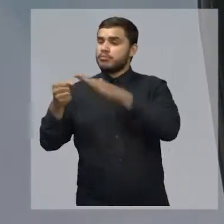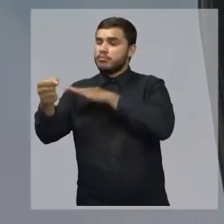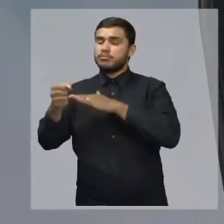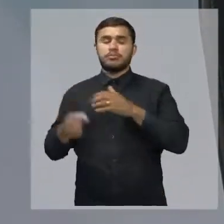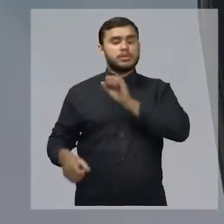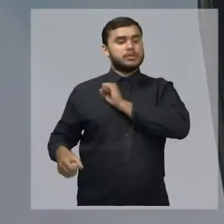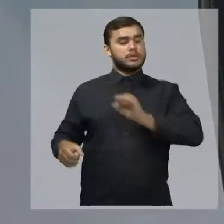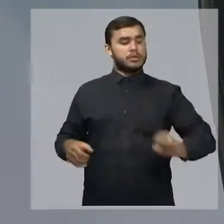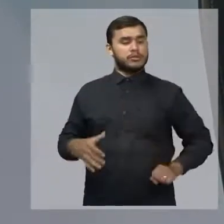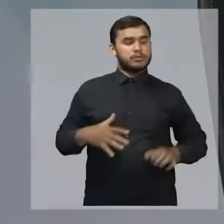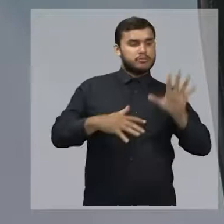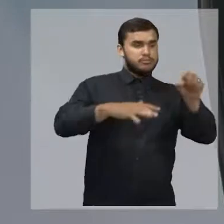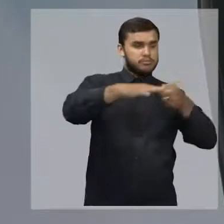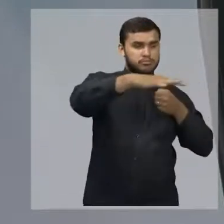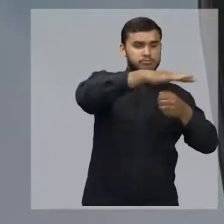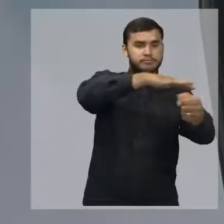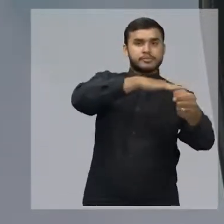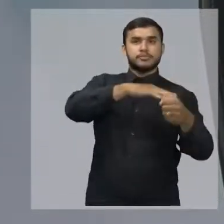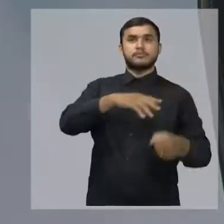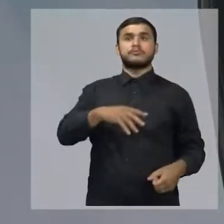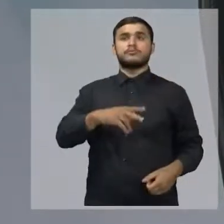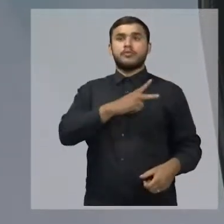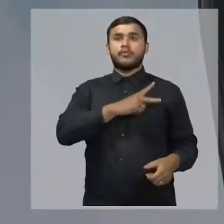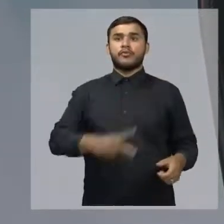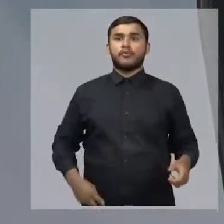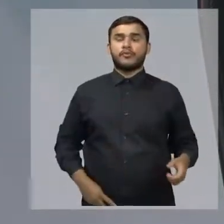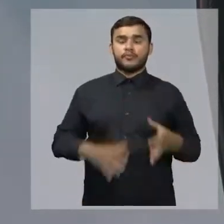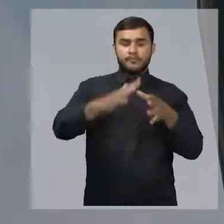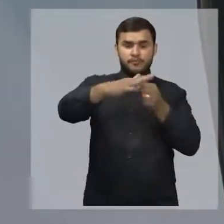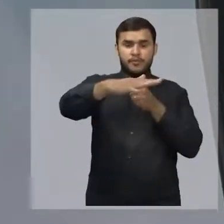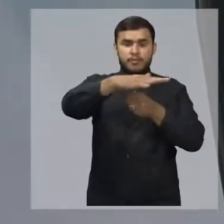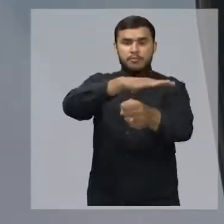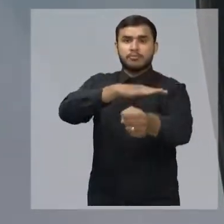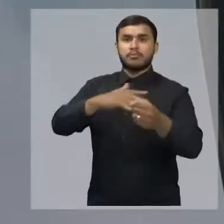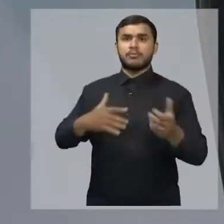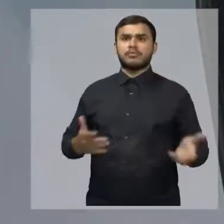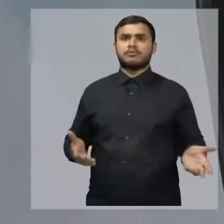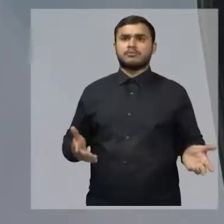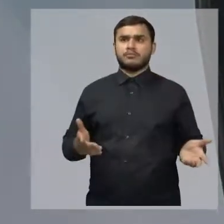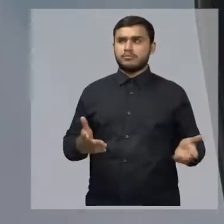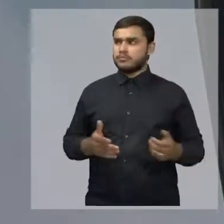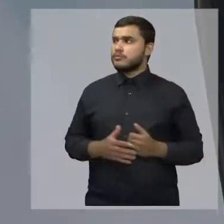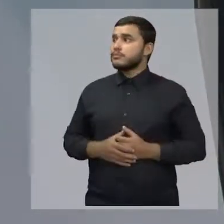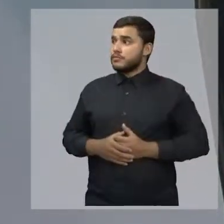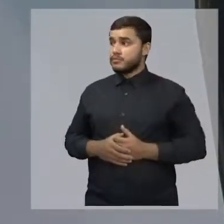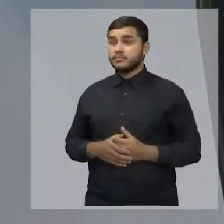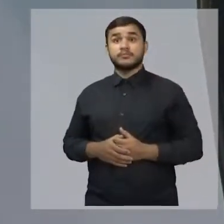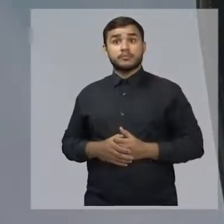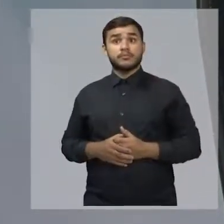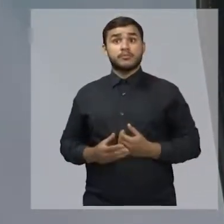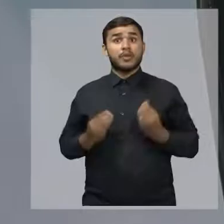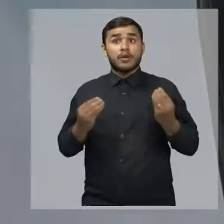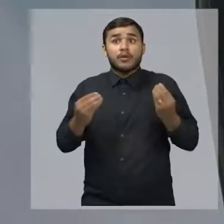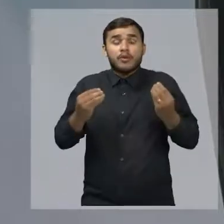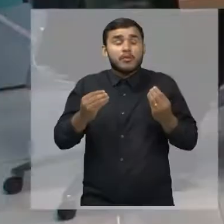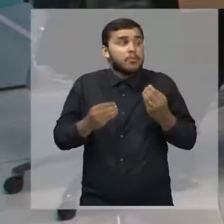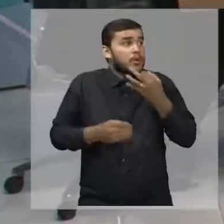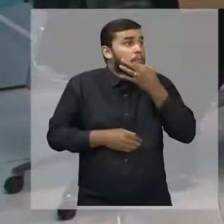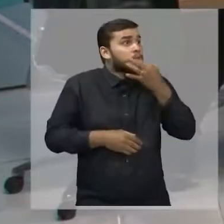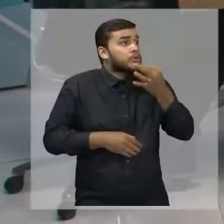de sala de estar, né? O filho controla o Twitter. Filho, pois é, né? O filho controla o Twitter do presidente da República. O outro